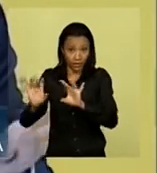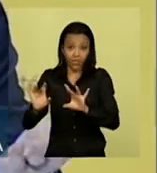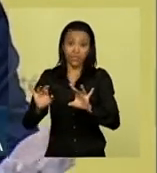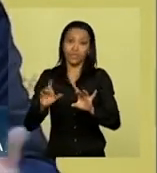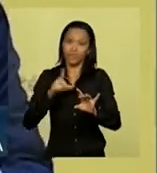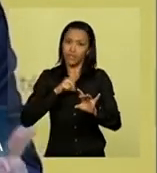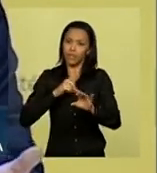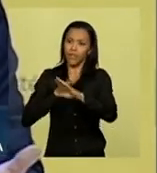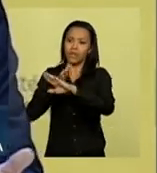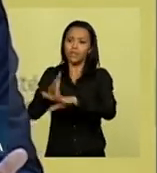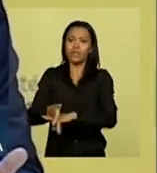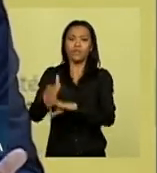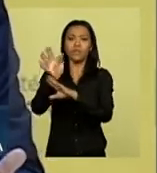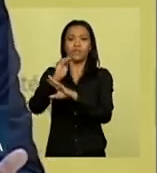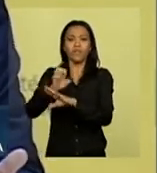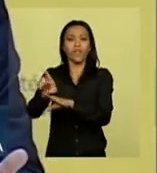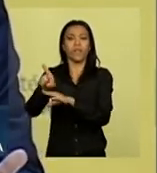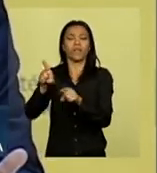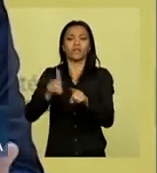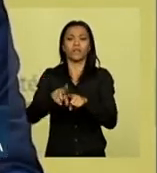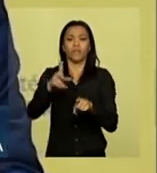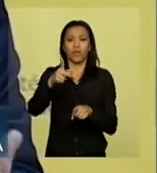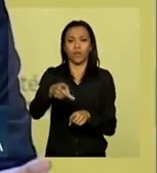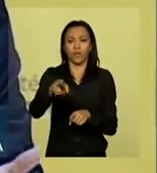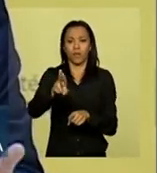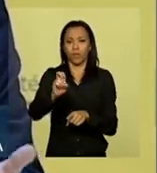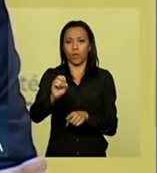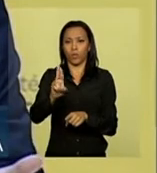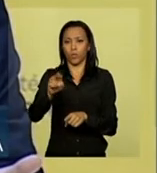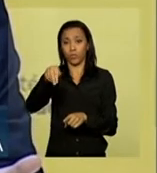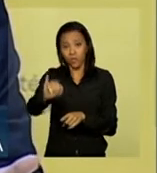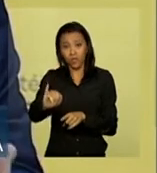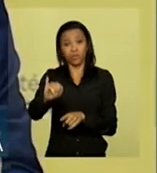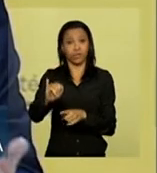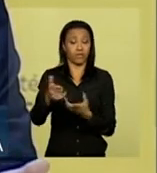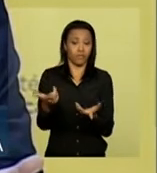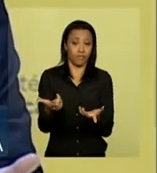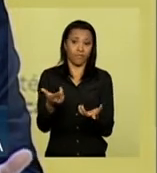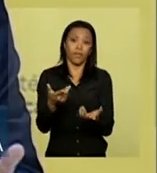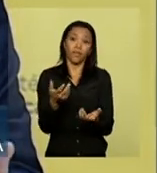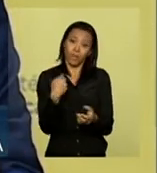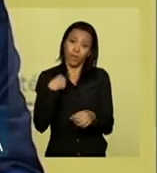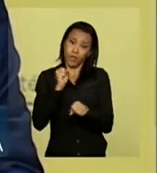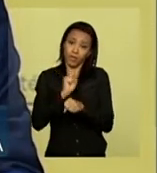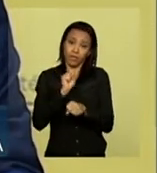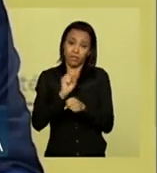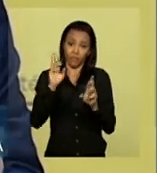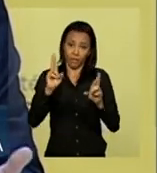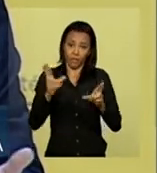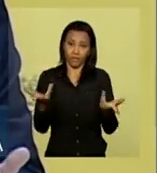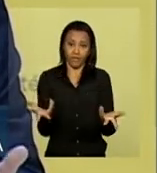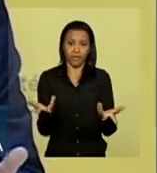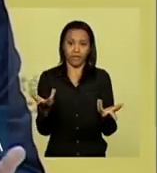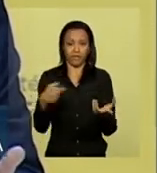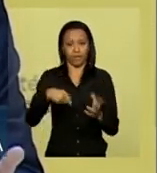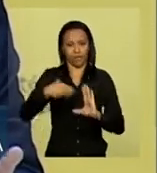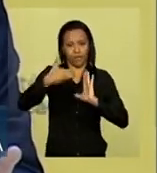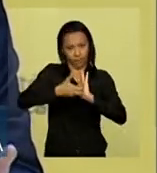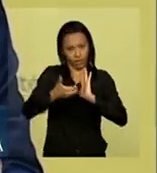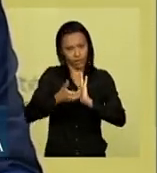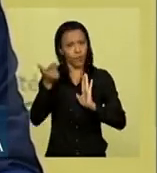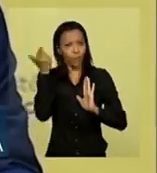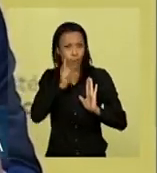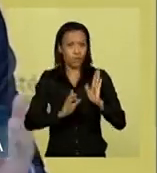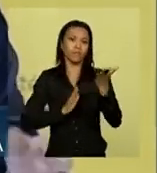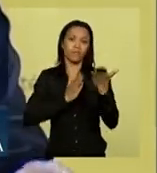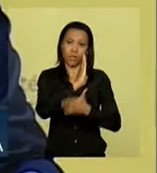acesso ao fies é o pau não sei porque obstruir ou dificultar a aprovação do espaço Espero que a câmera conclua a sua